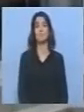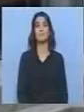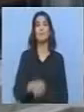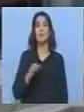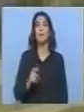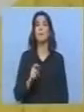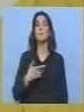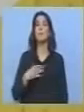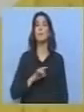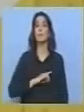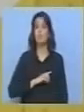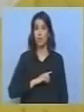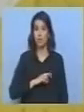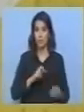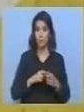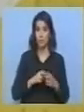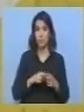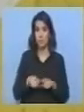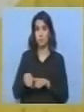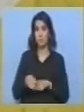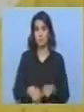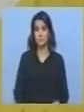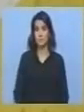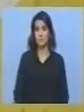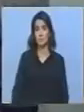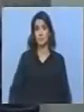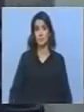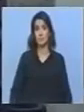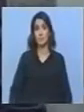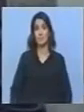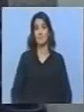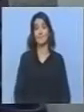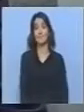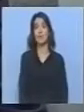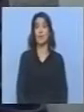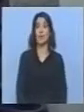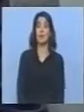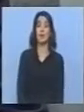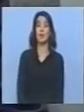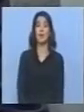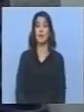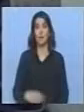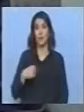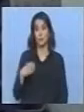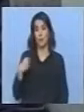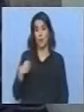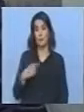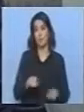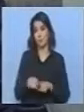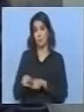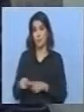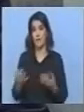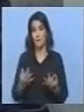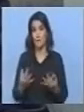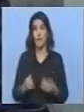privada, muitos destes problemas são comuns. Sabe o que é que seria? Eu partilho, obviamente, de muitas destas preocupações. Primeiro,